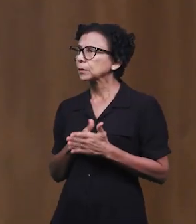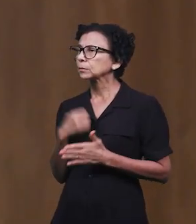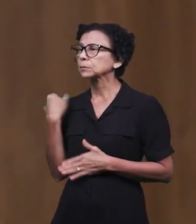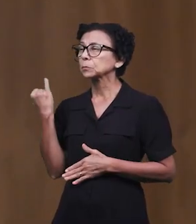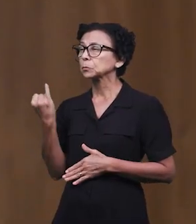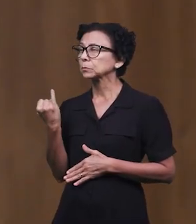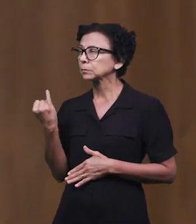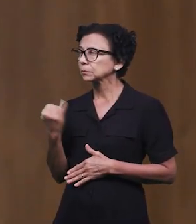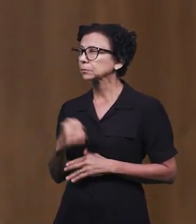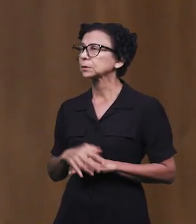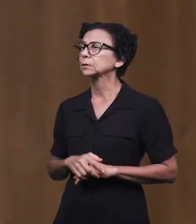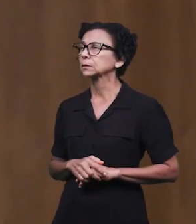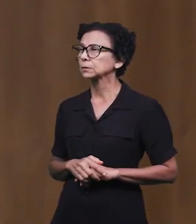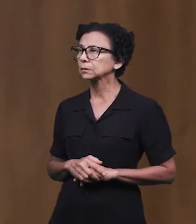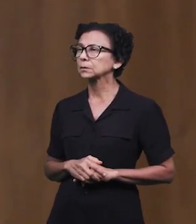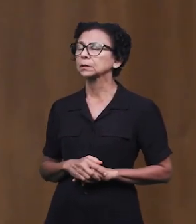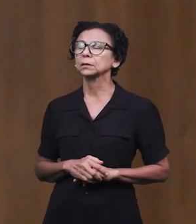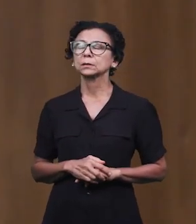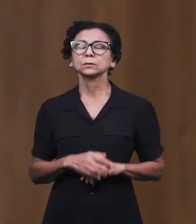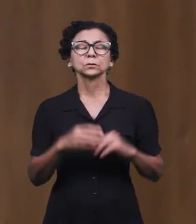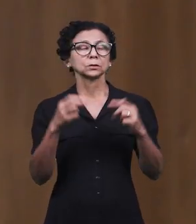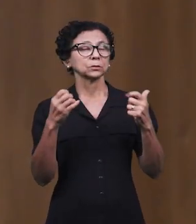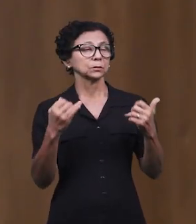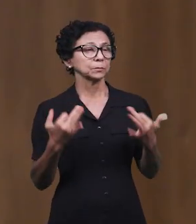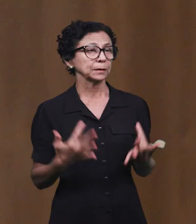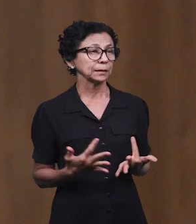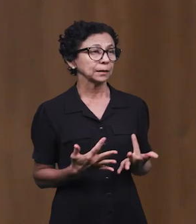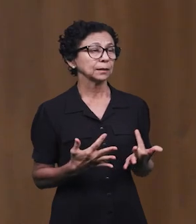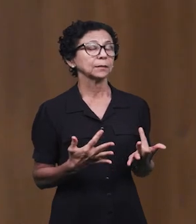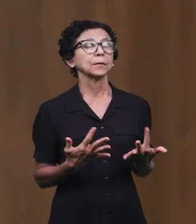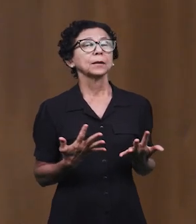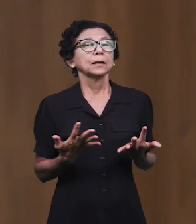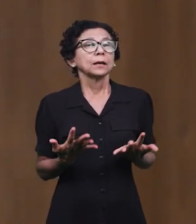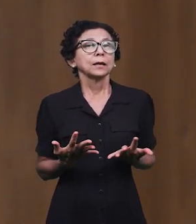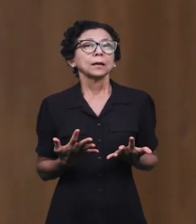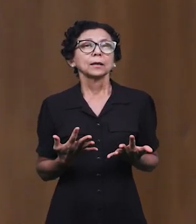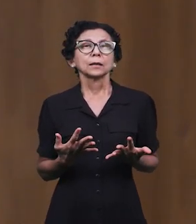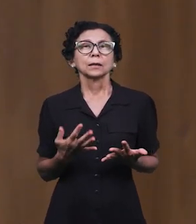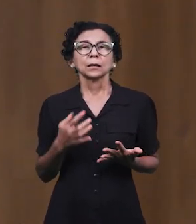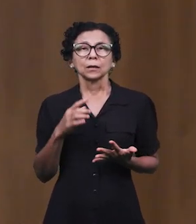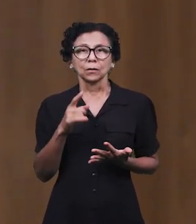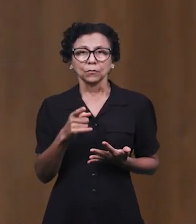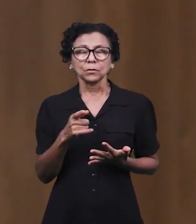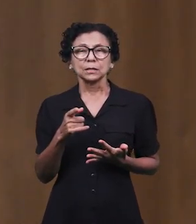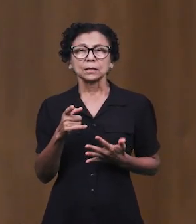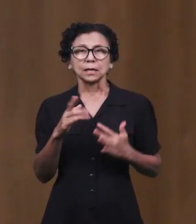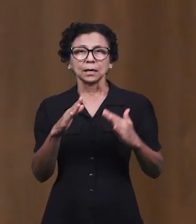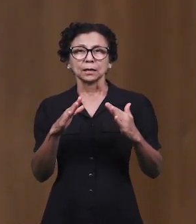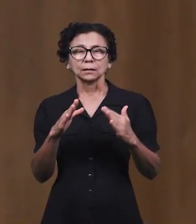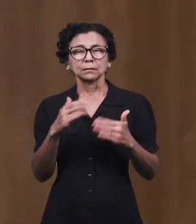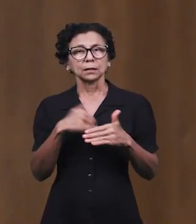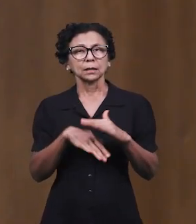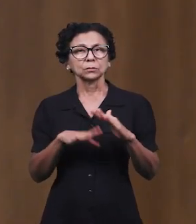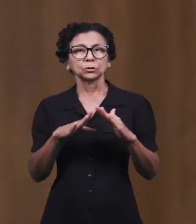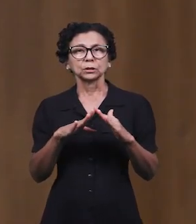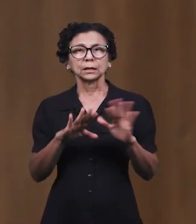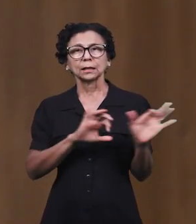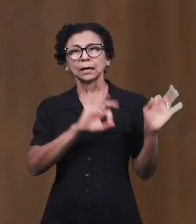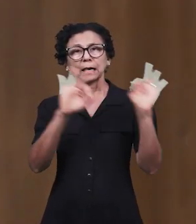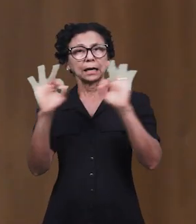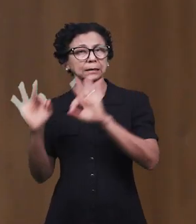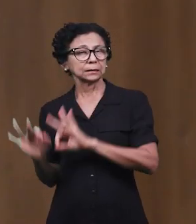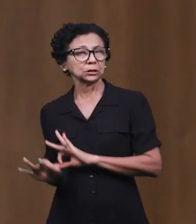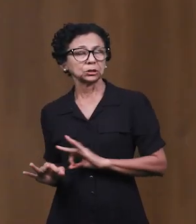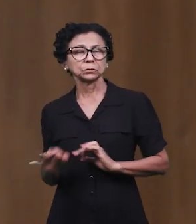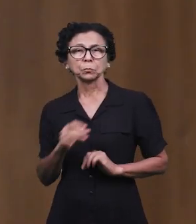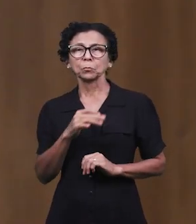E, assim, é importante que a gente esclareça também, porque, às vezes, você que está em casa nos ouvindo, talvez você não tenha essa informação ou